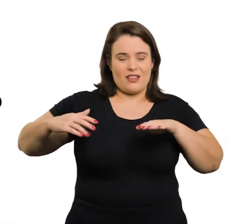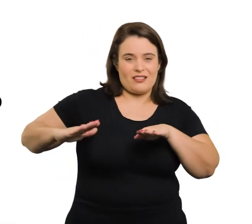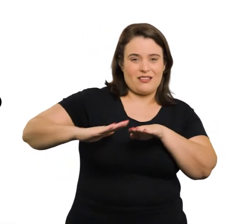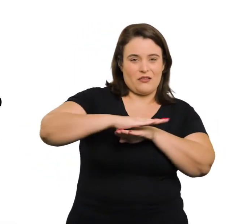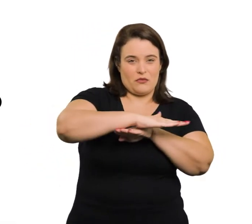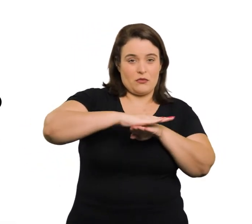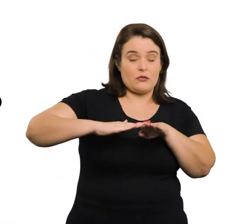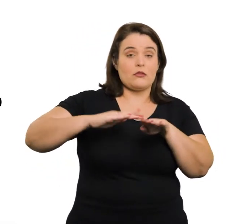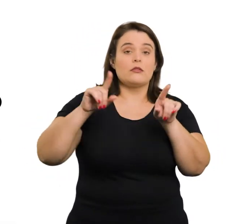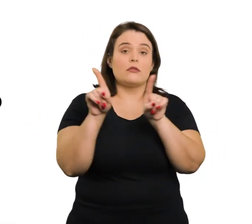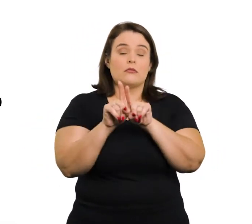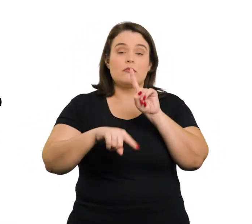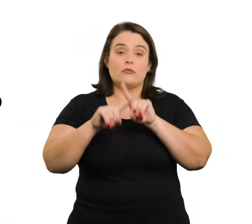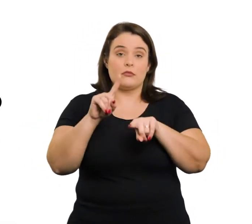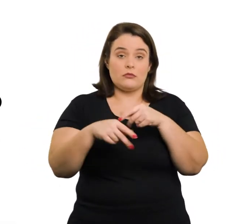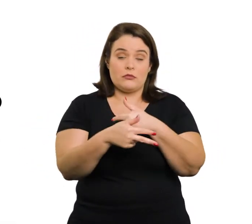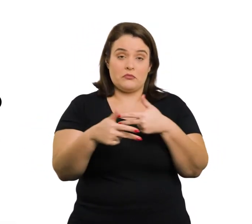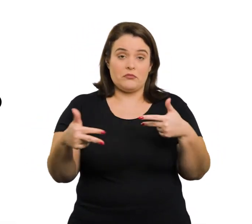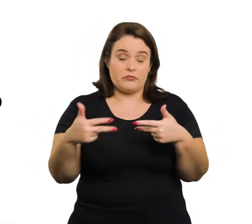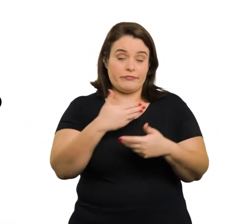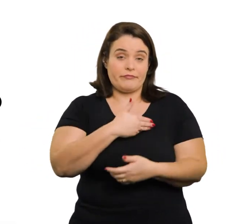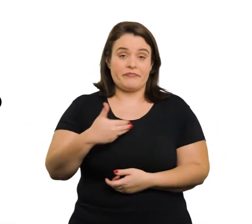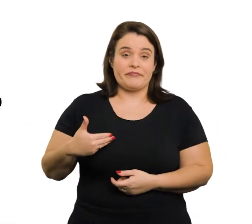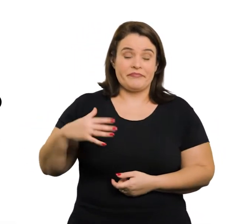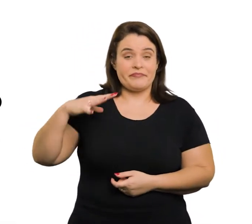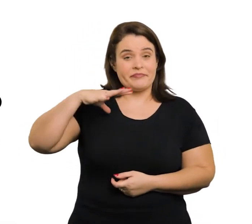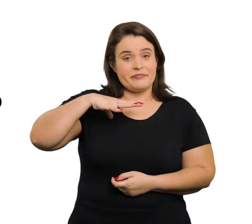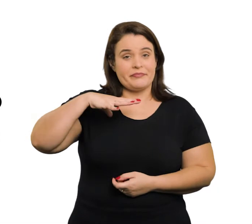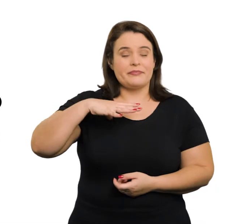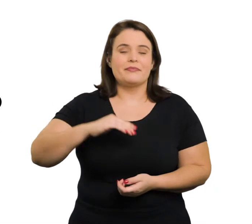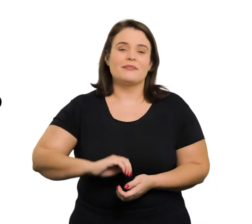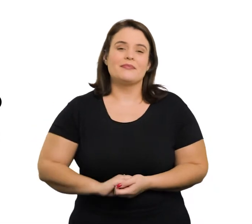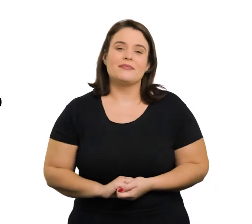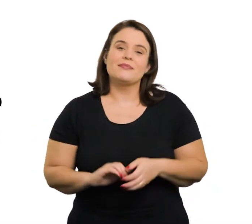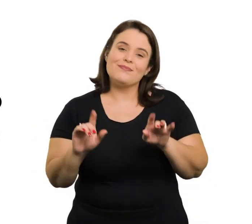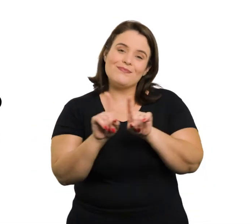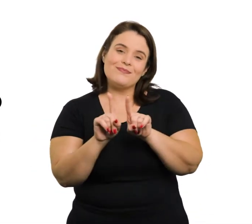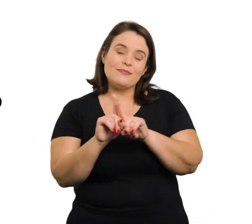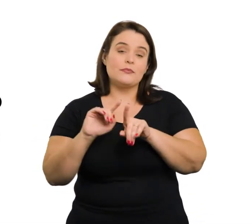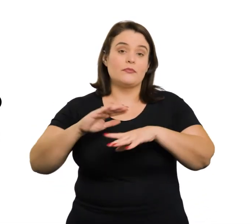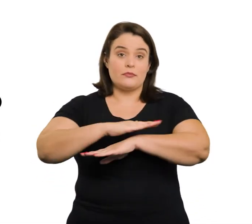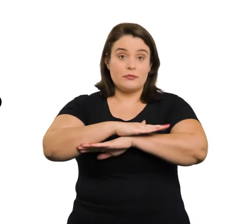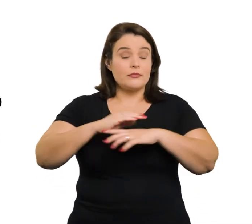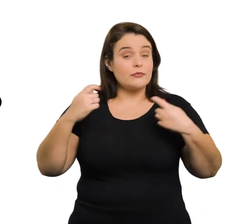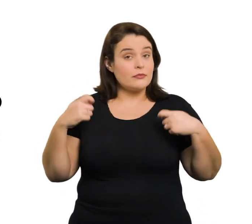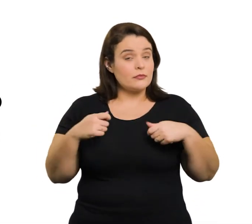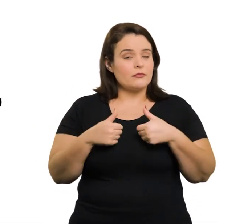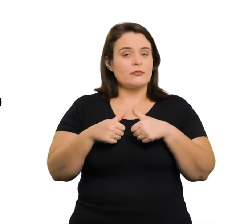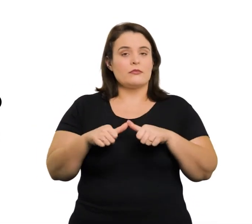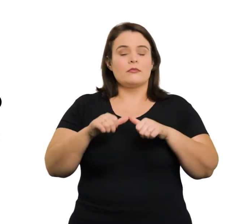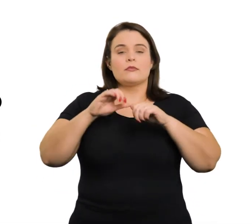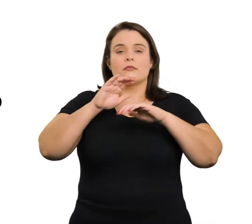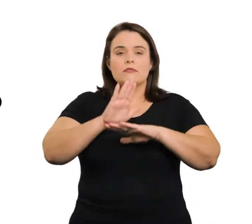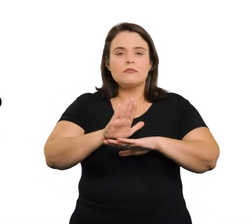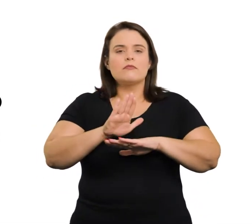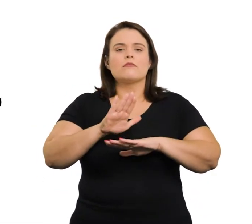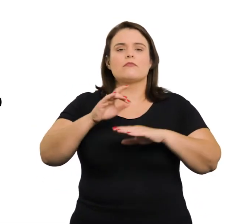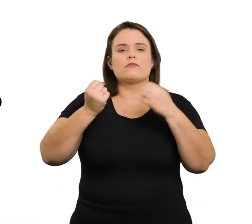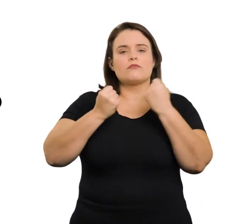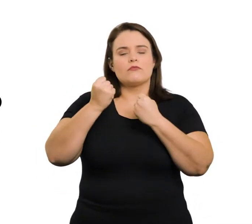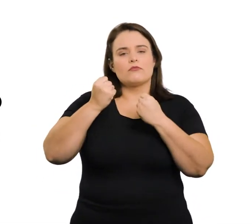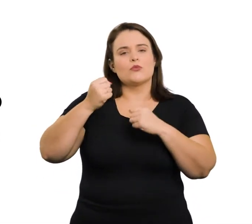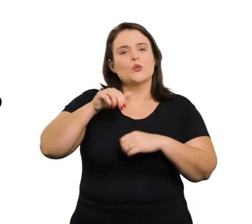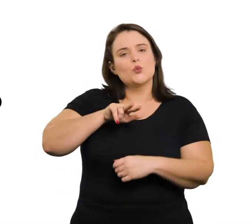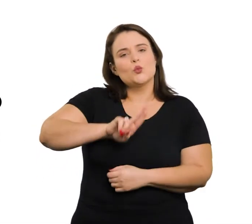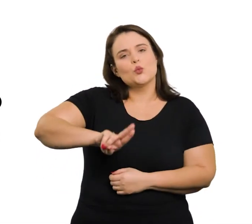travessia e equipamentos de infraestrutura urbana. Além disso, o piso deve ser resistente à carga de veículos